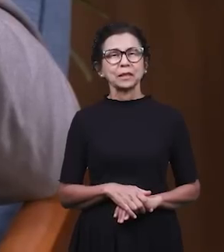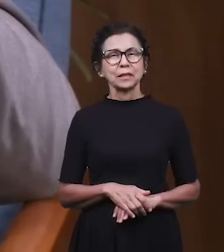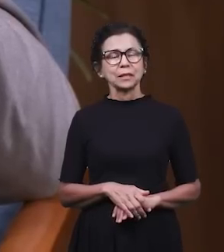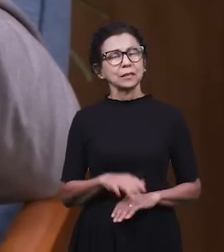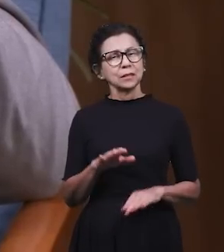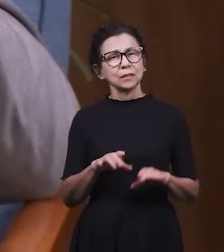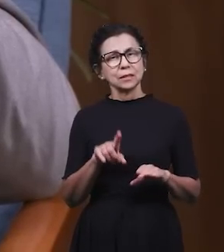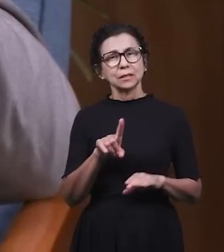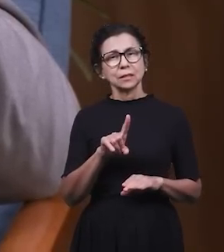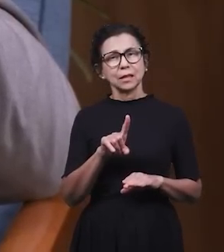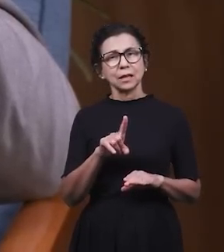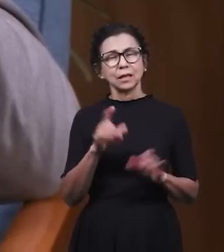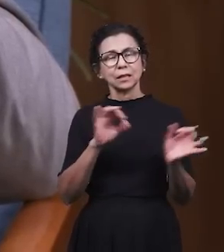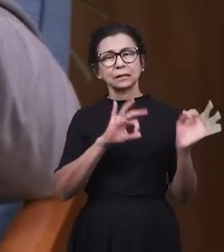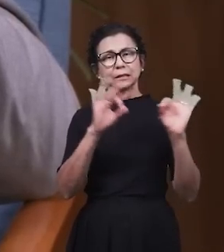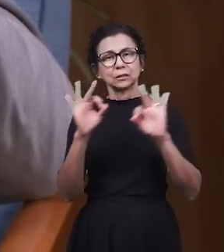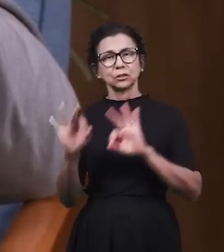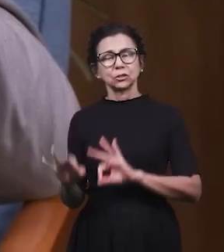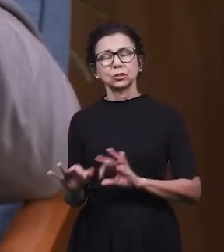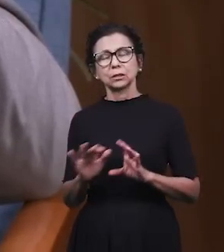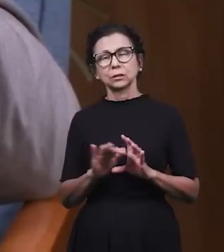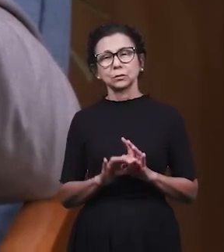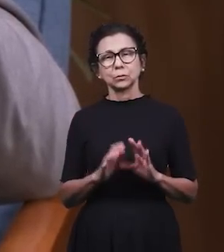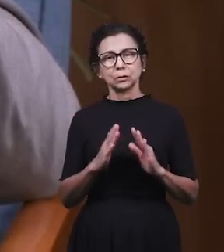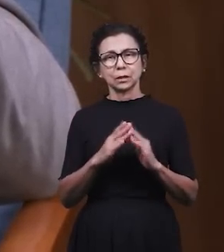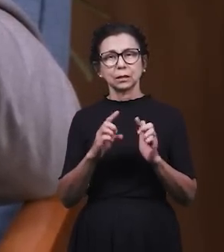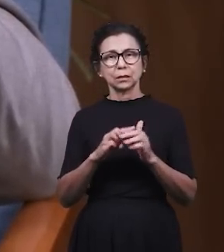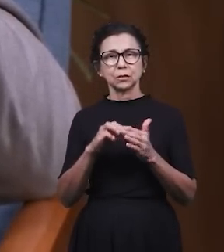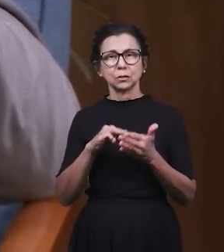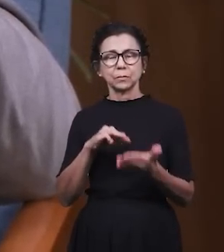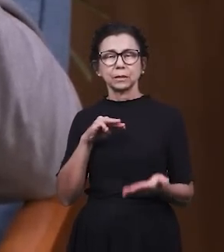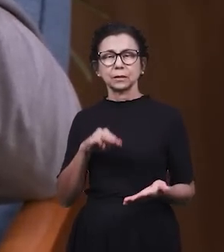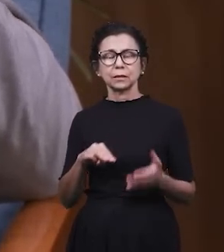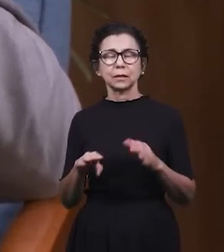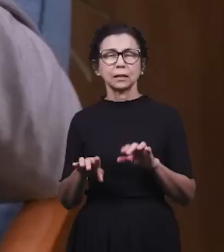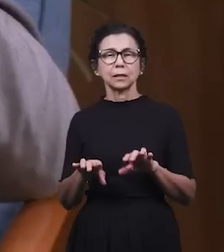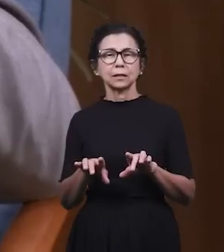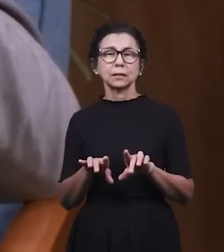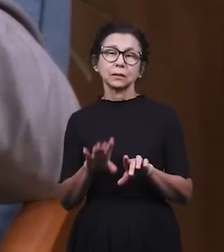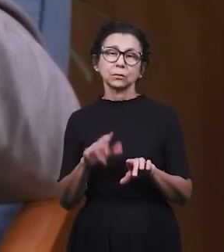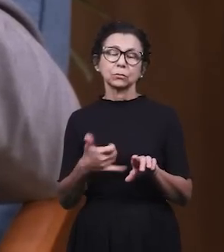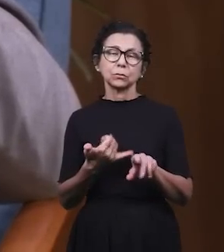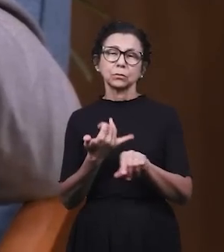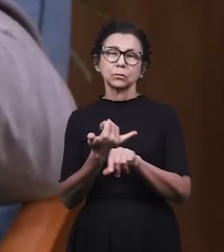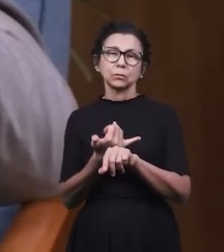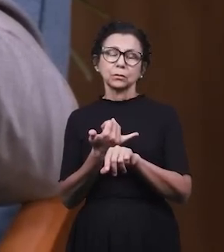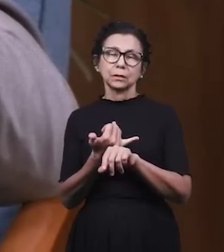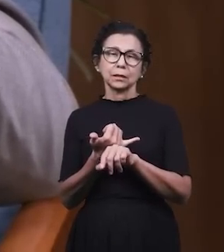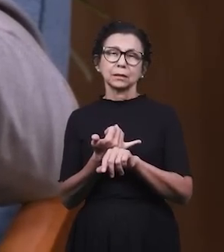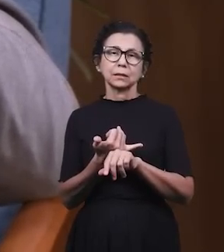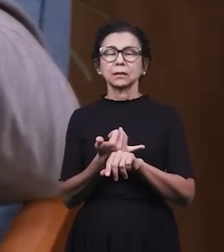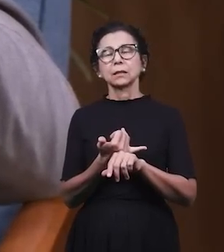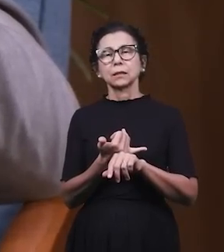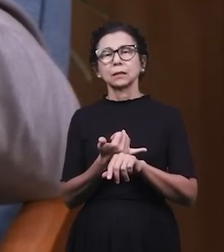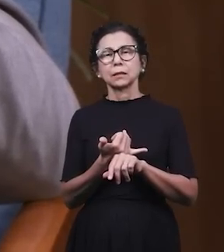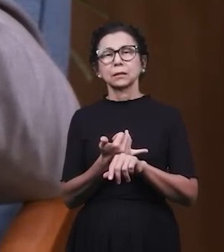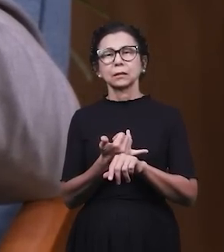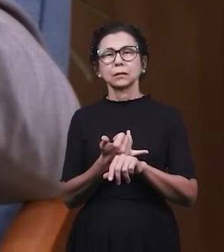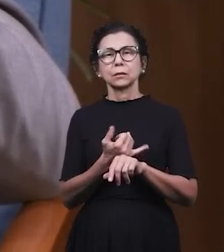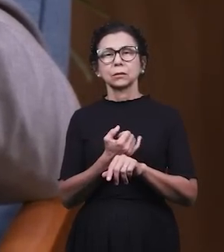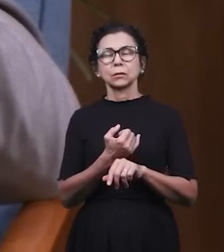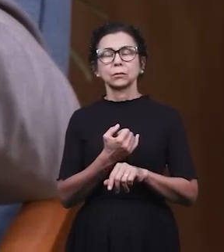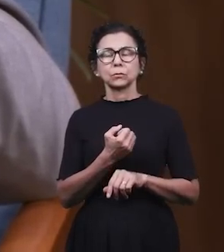Igreja Cristã Maranata, o canal no sistema no sistema Embratel, via Embratel. Na Sky Livre, estamos no